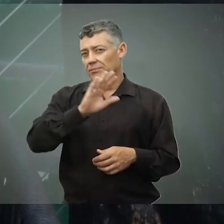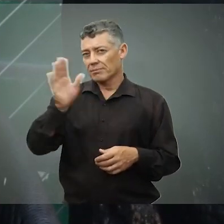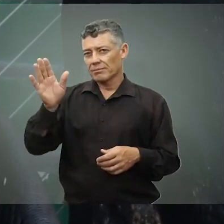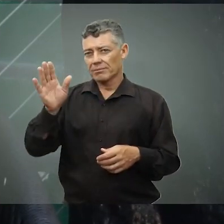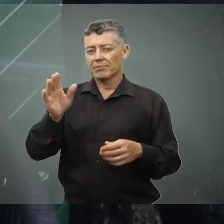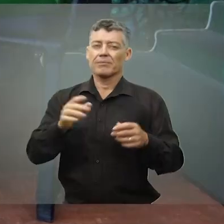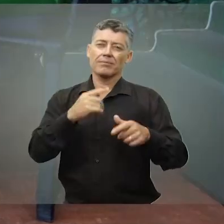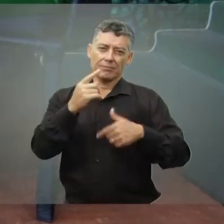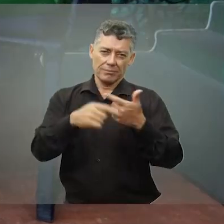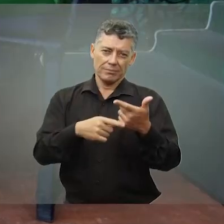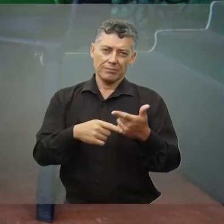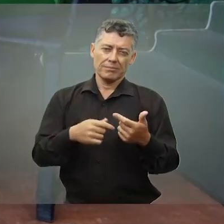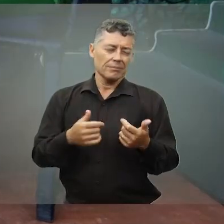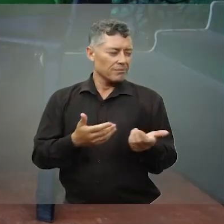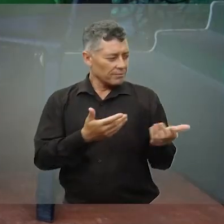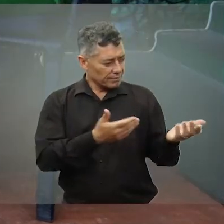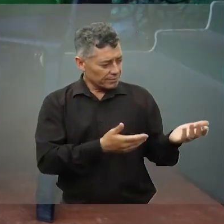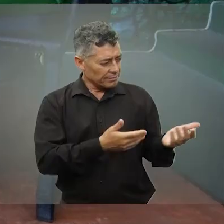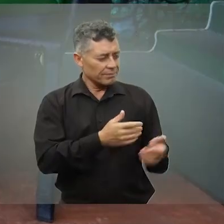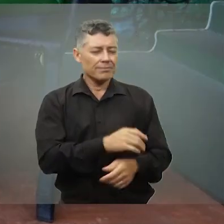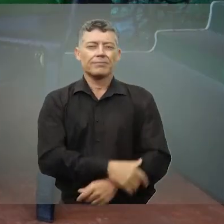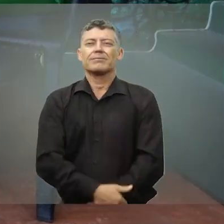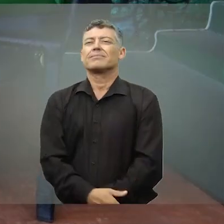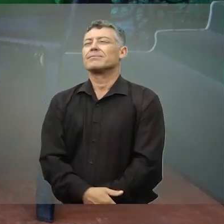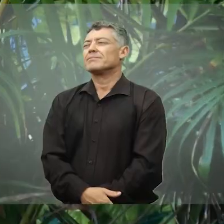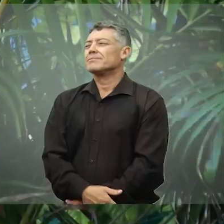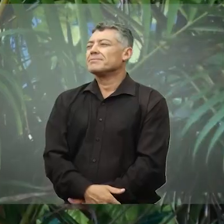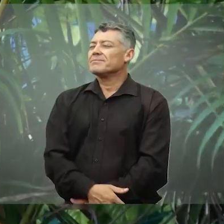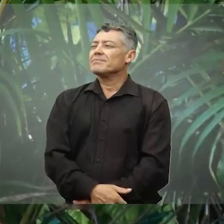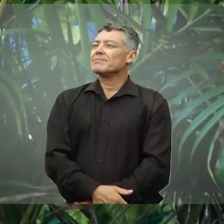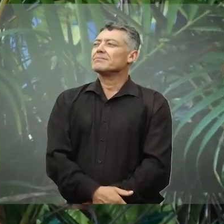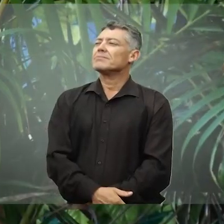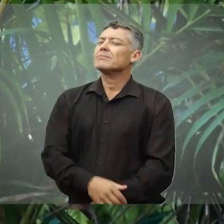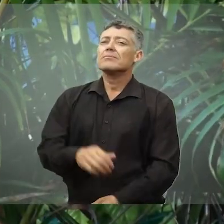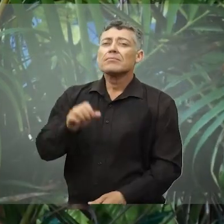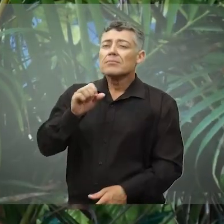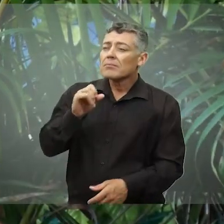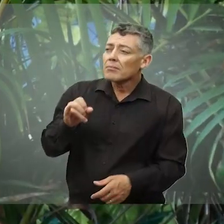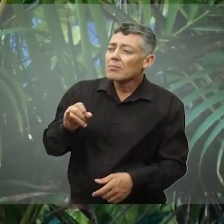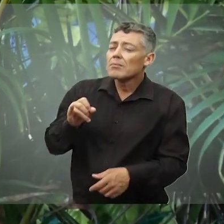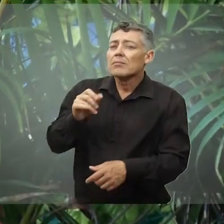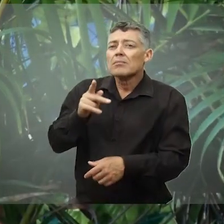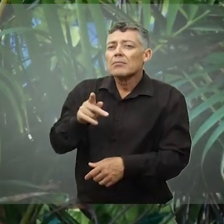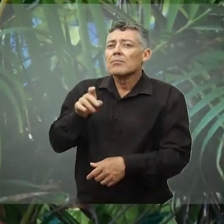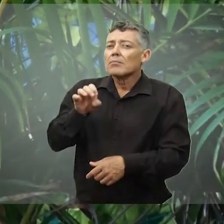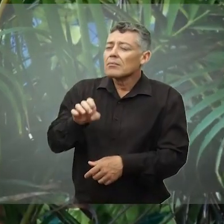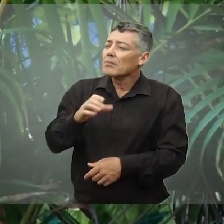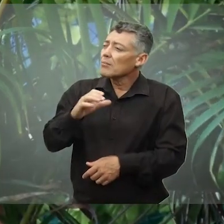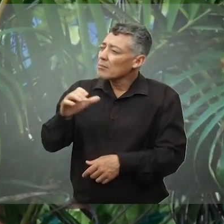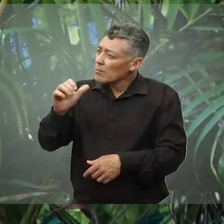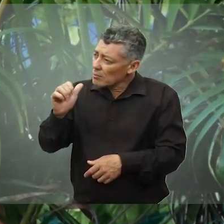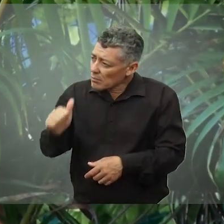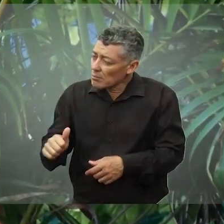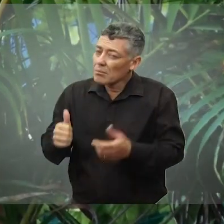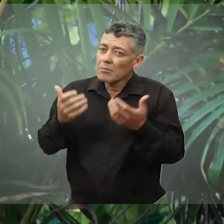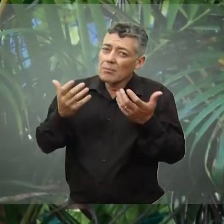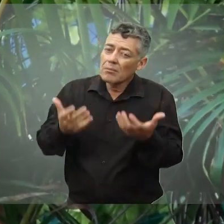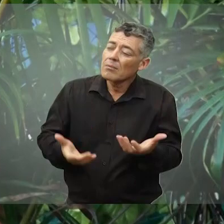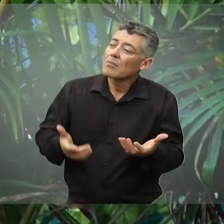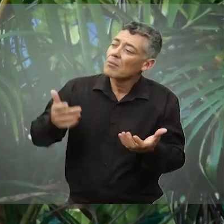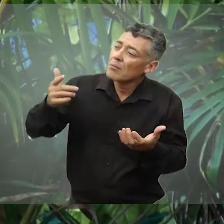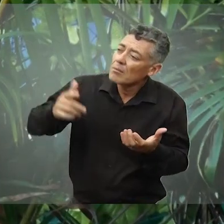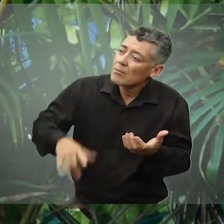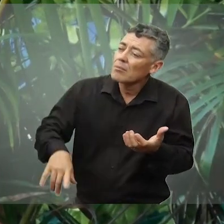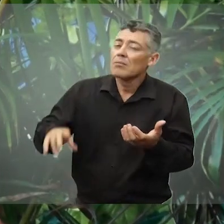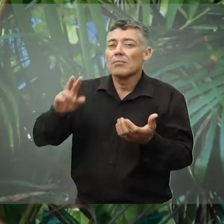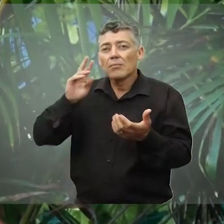próxima oportunidade. Agora é com você, Serginho. Se apressa, eu quero de novo te